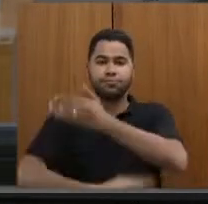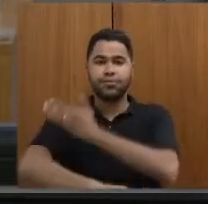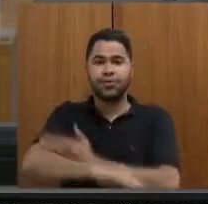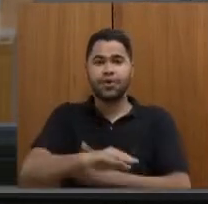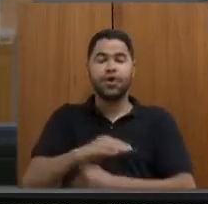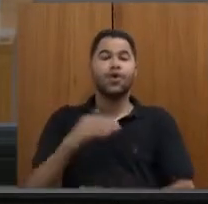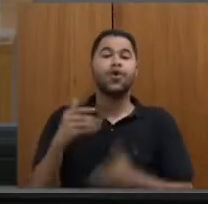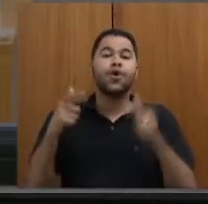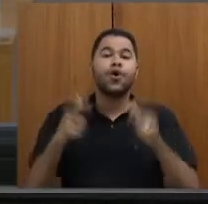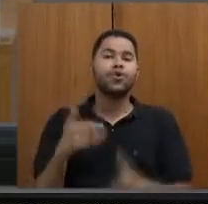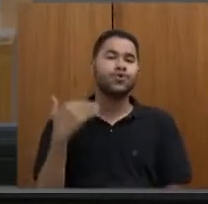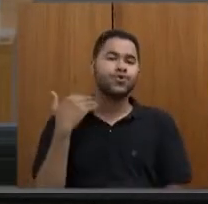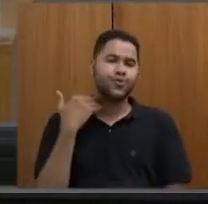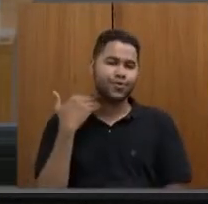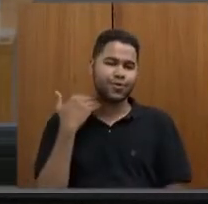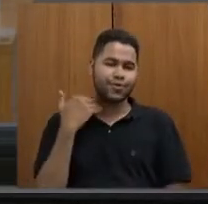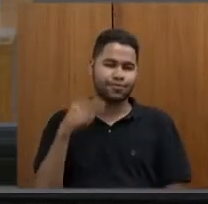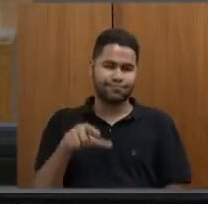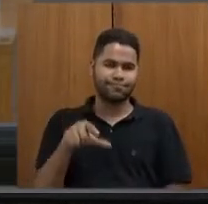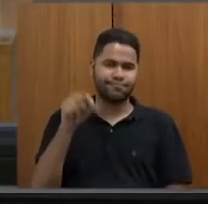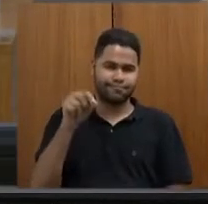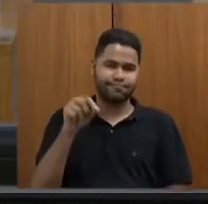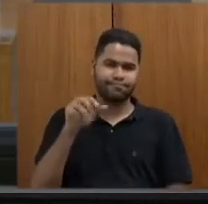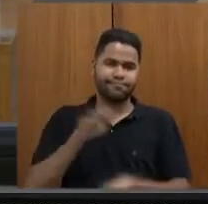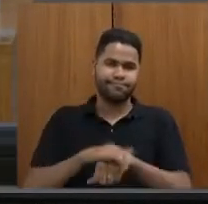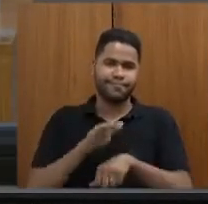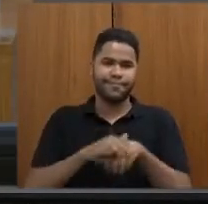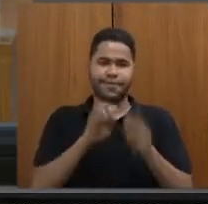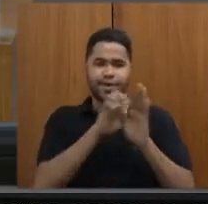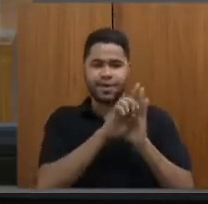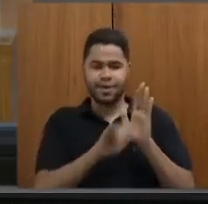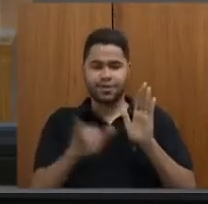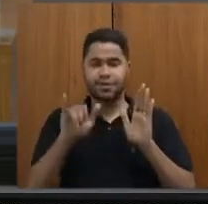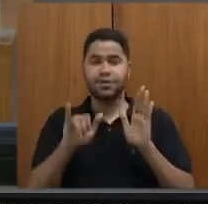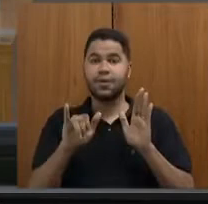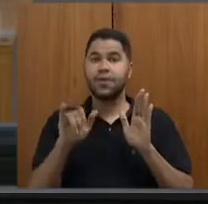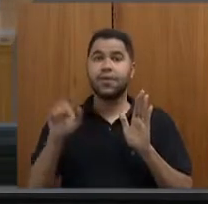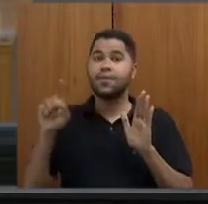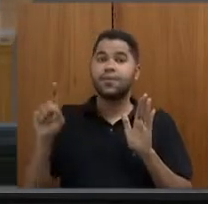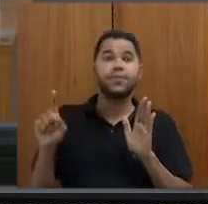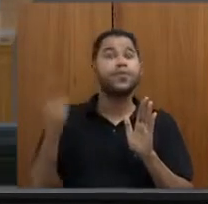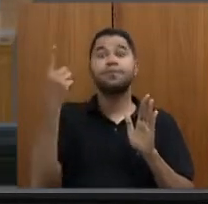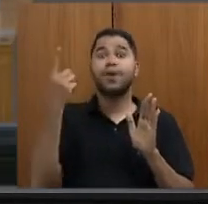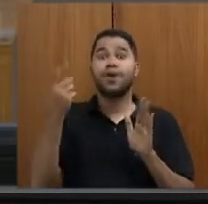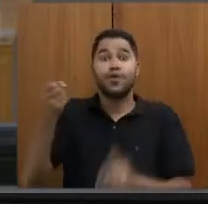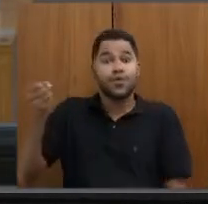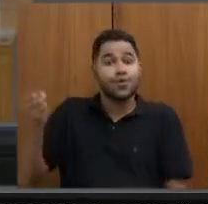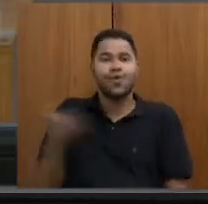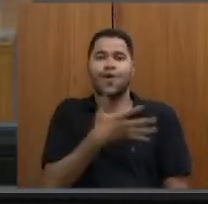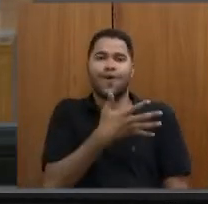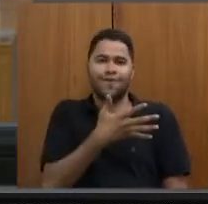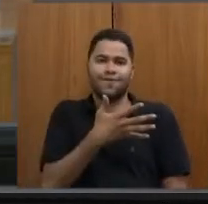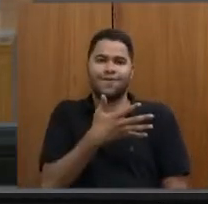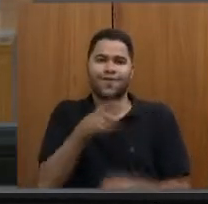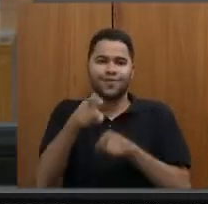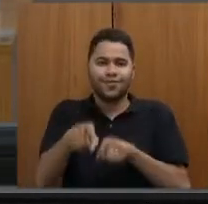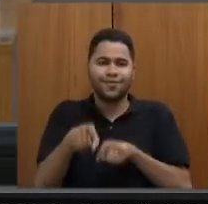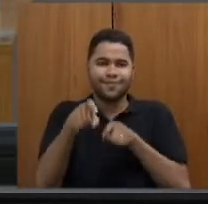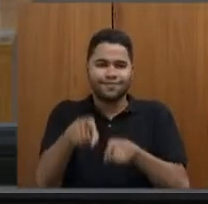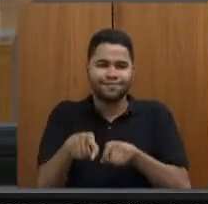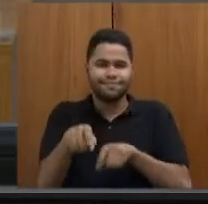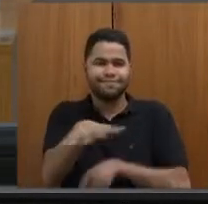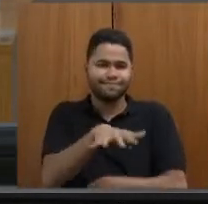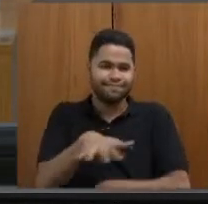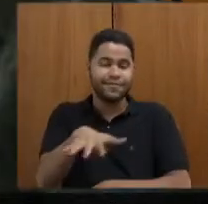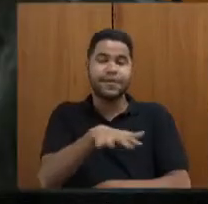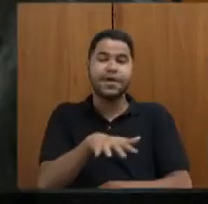Juiz de Fora, que a cidade selecionada foi feita por edital, e numa primeira edição inédita dos Jogos do Interior. E nós já,